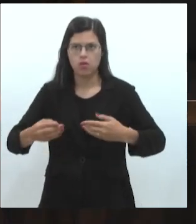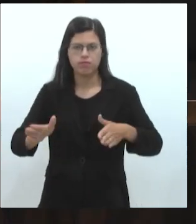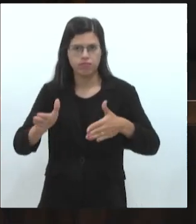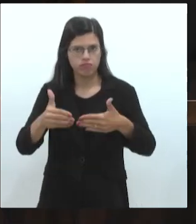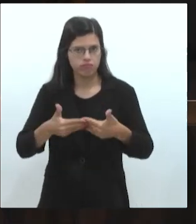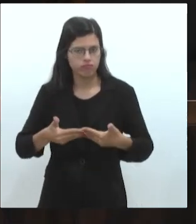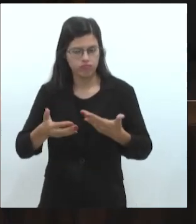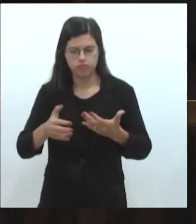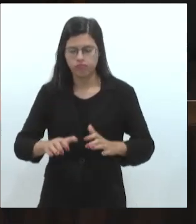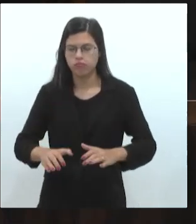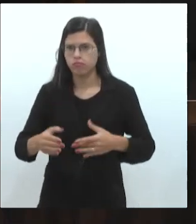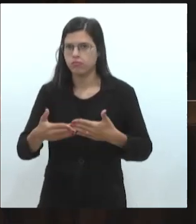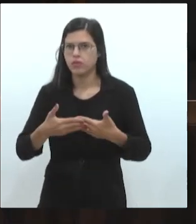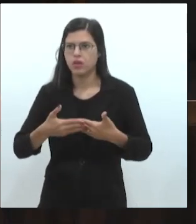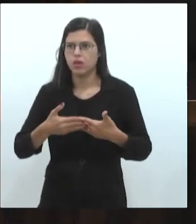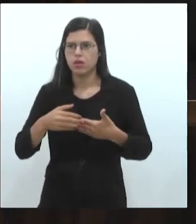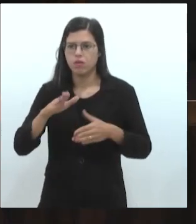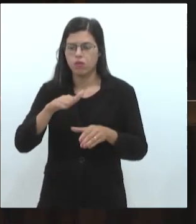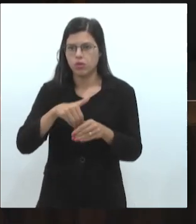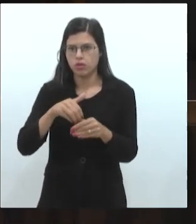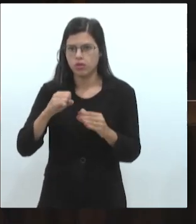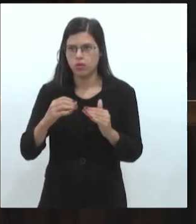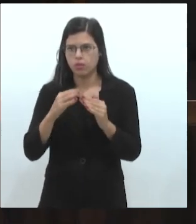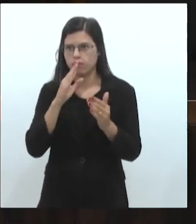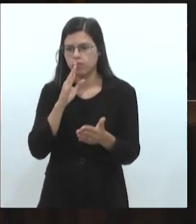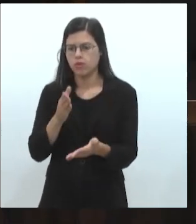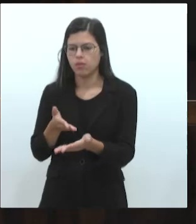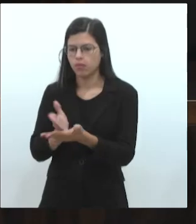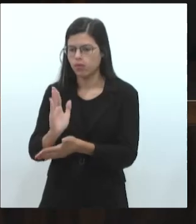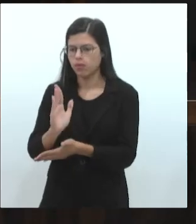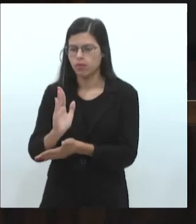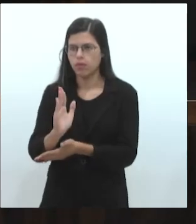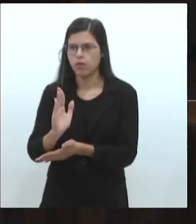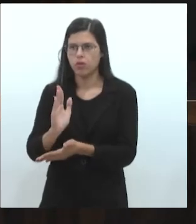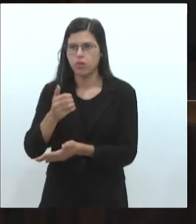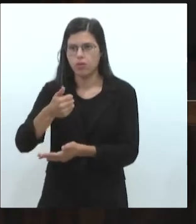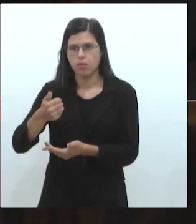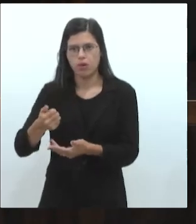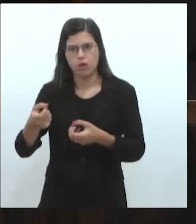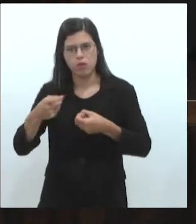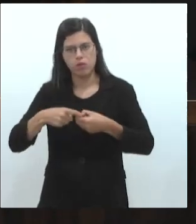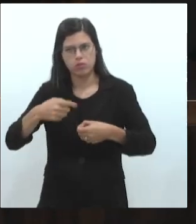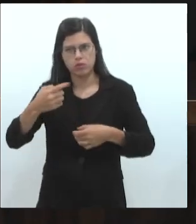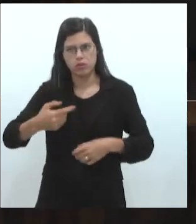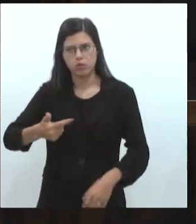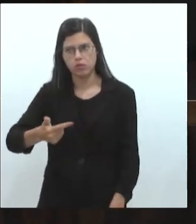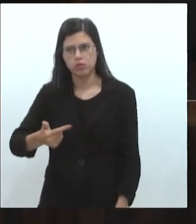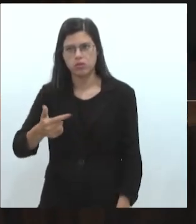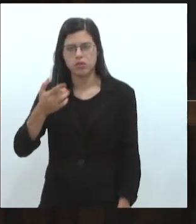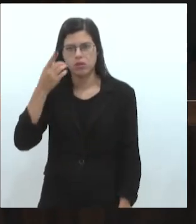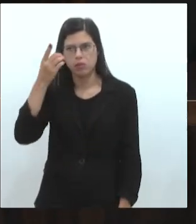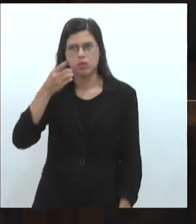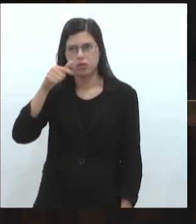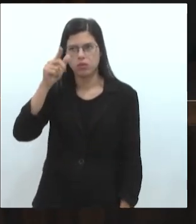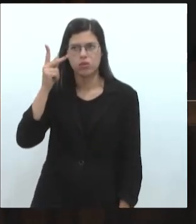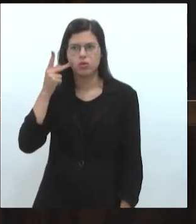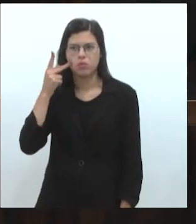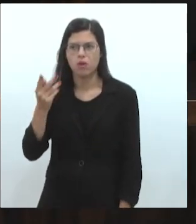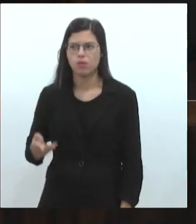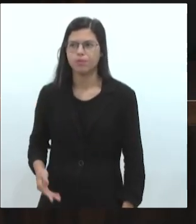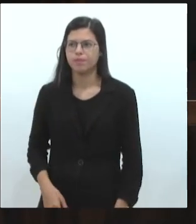encerrada a discussão. Em votação, os senhores que aprovam, permaneçam como estão. Aprovado em primeira, retorno em segundo. Deputado Luiz Paulo. Não,